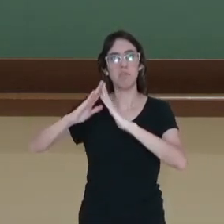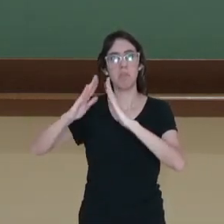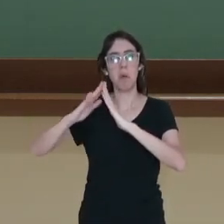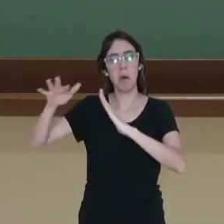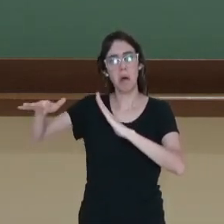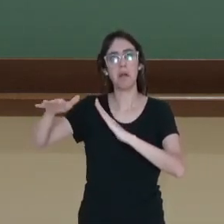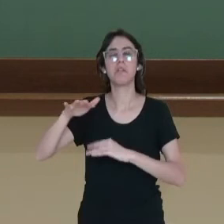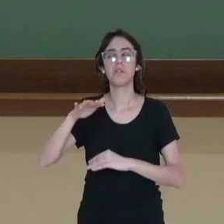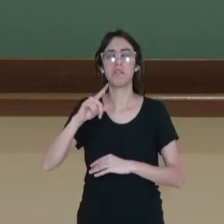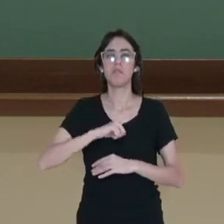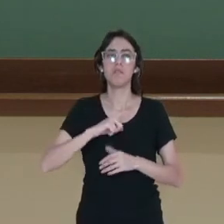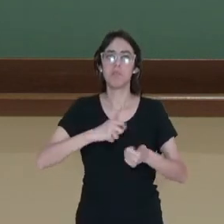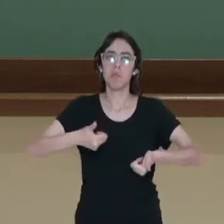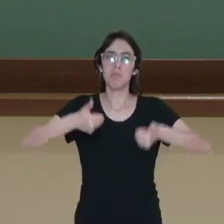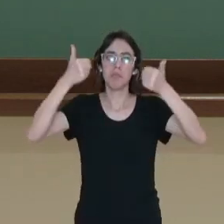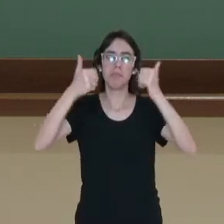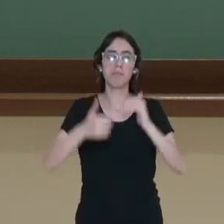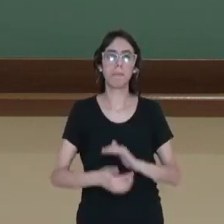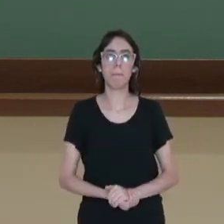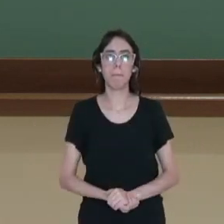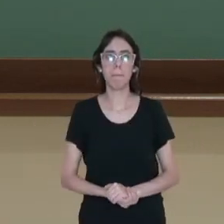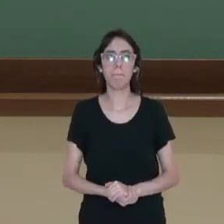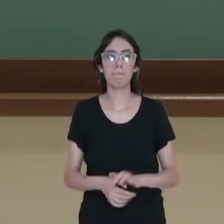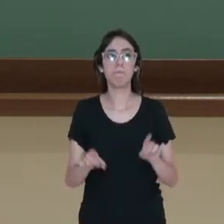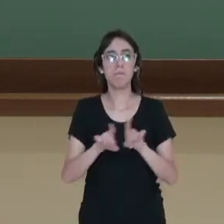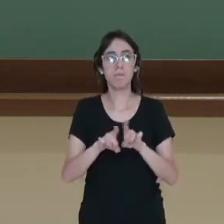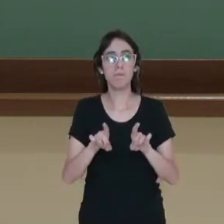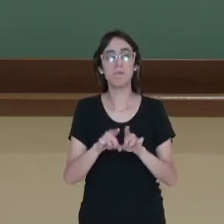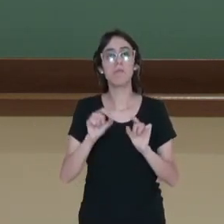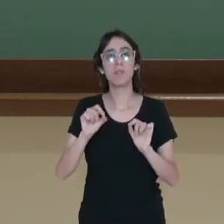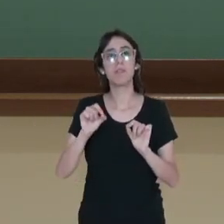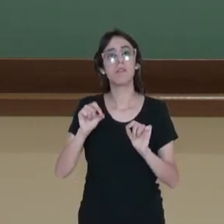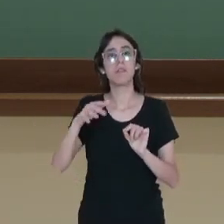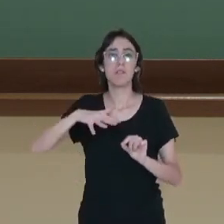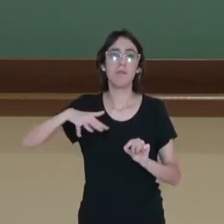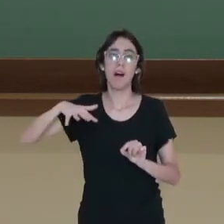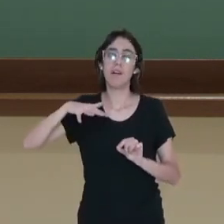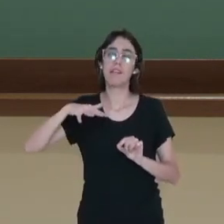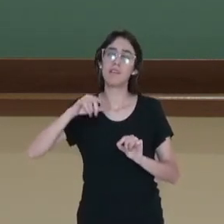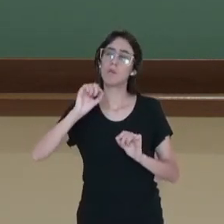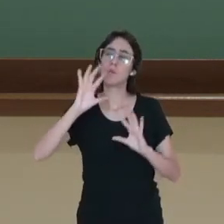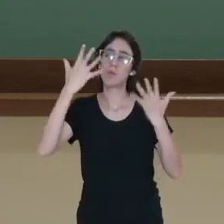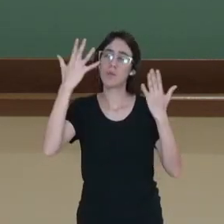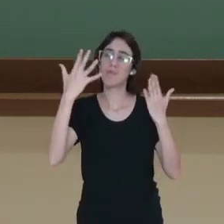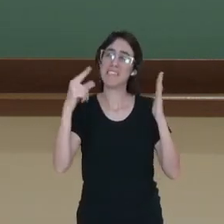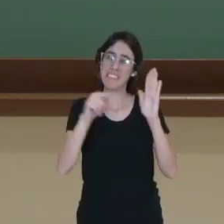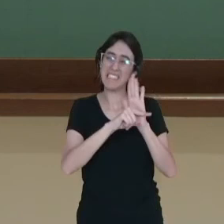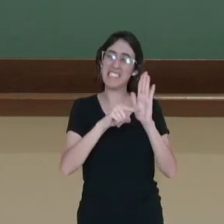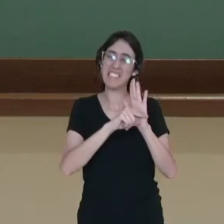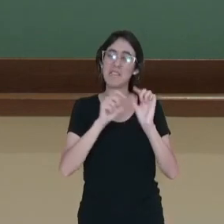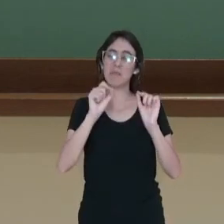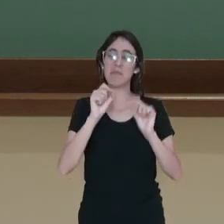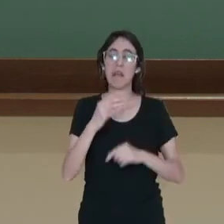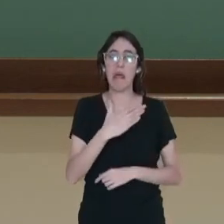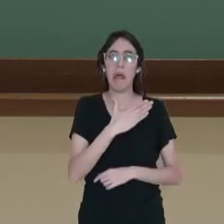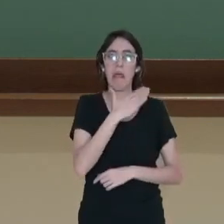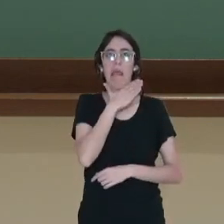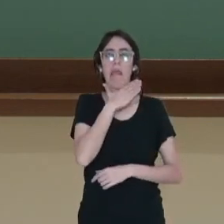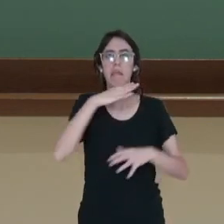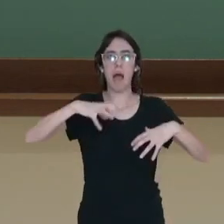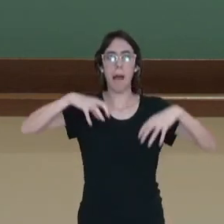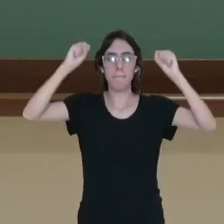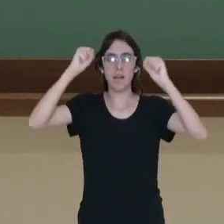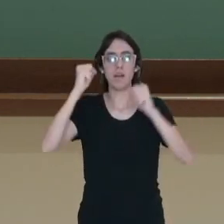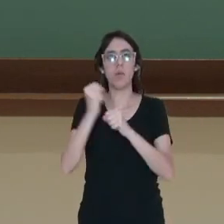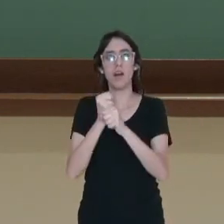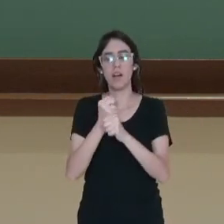agrária. Um outro destaque aí, mais para a área negativa do governo, foi a crise do apagão, da virada do ano 2000